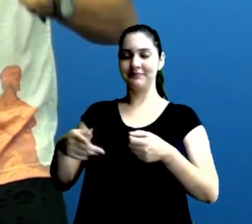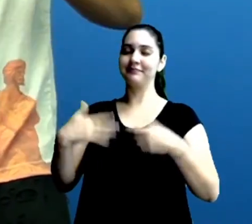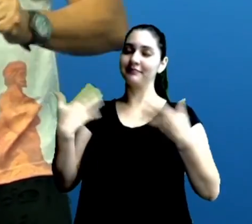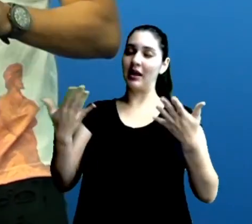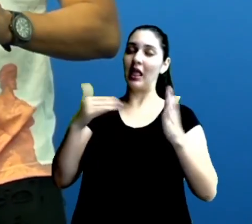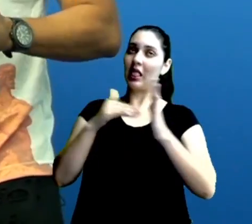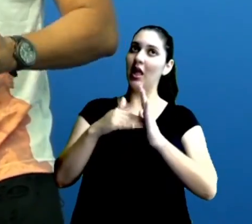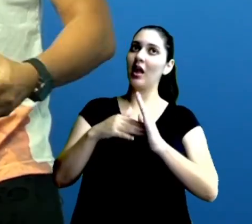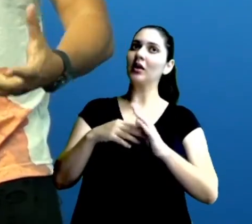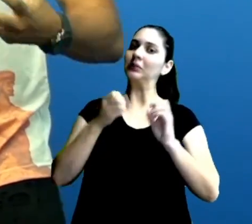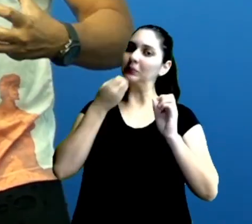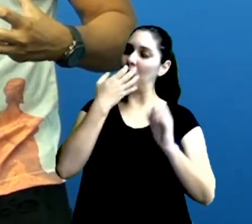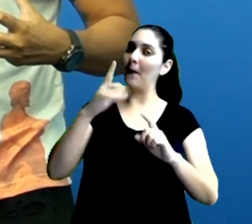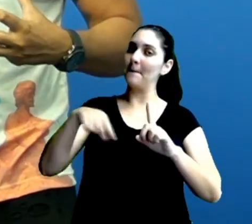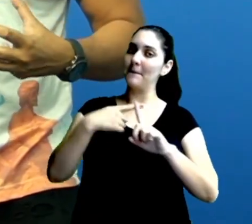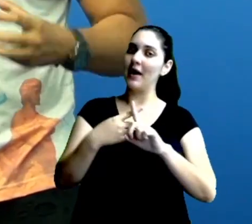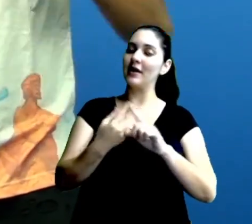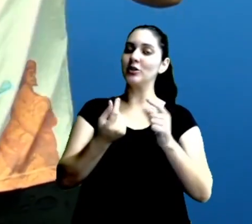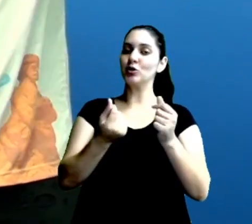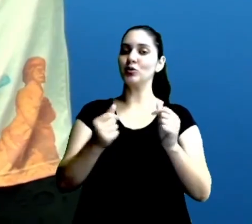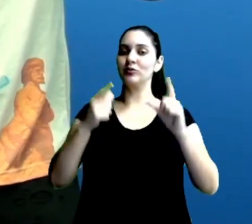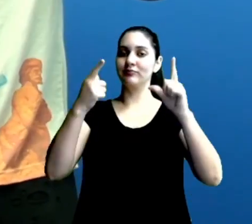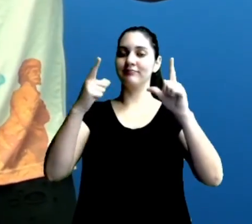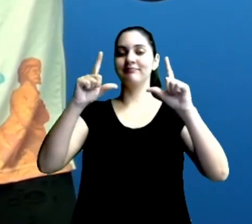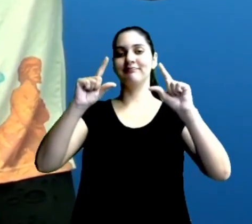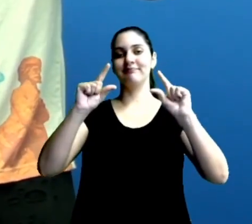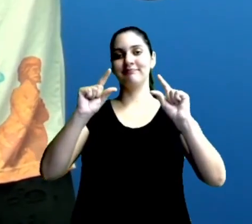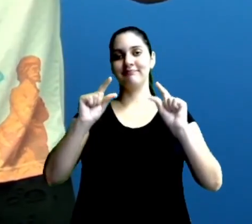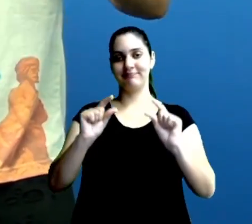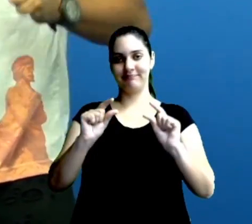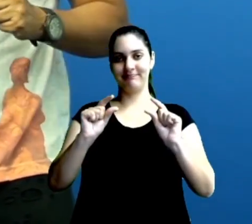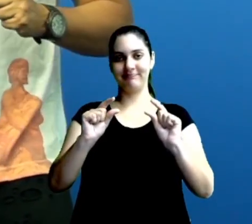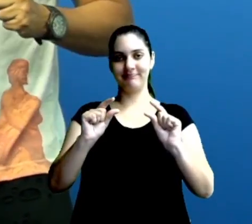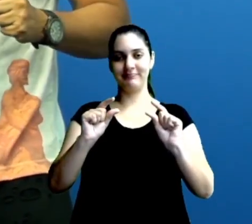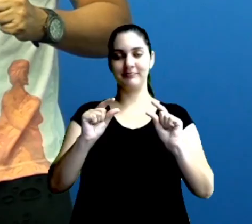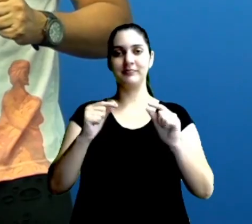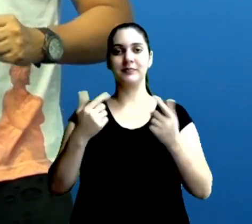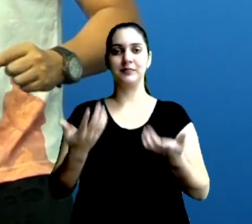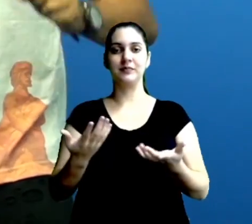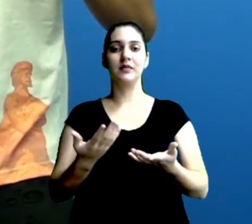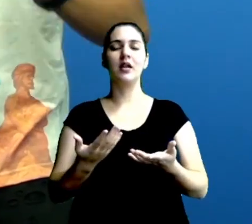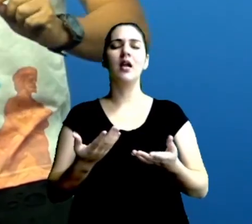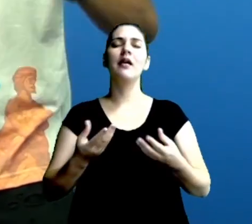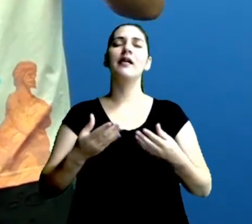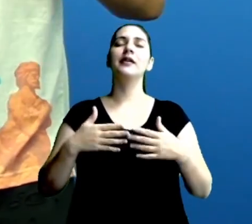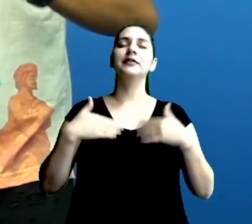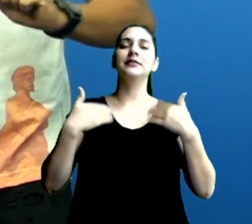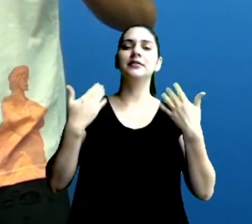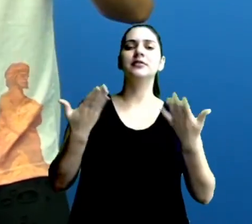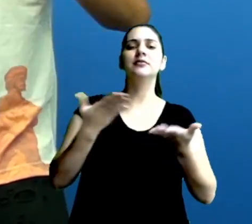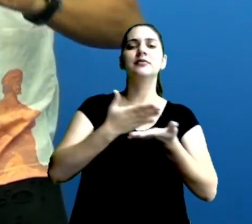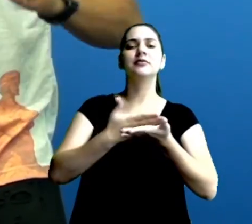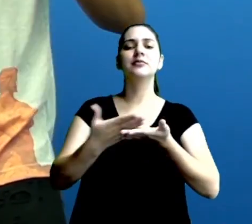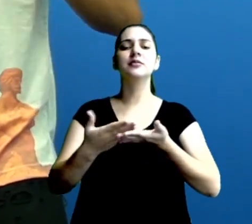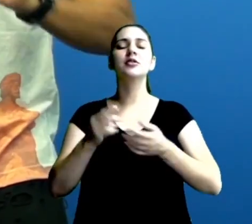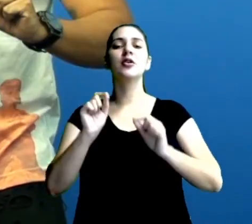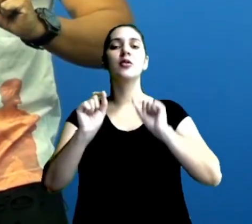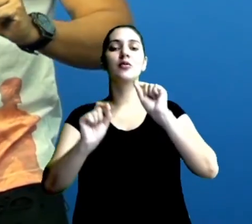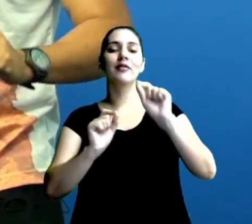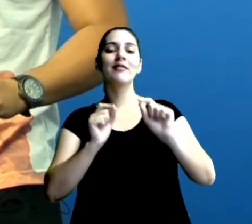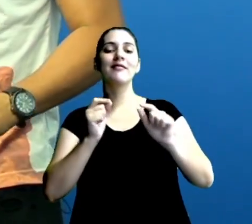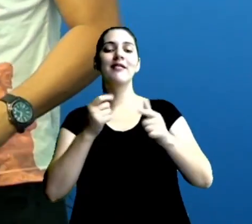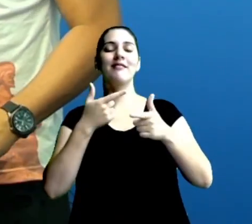valia, mas o lucro ficaria muito baixo. Então começou-se a ser